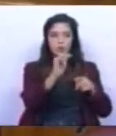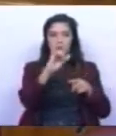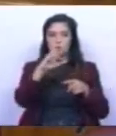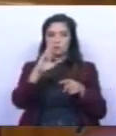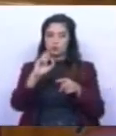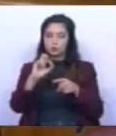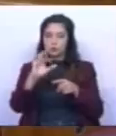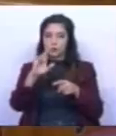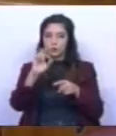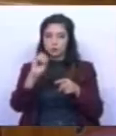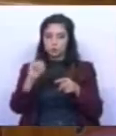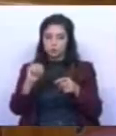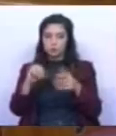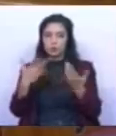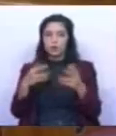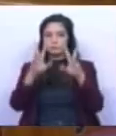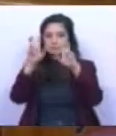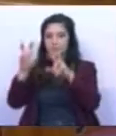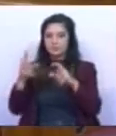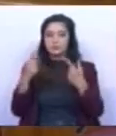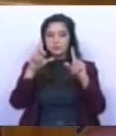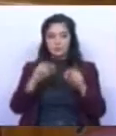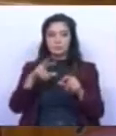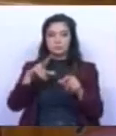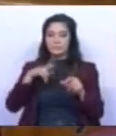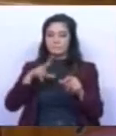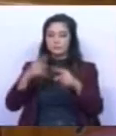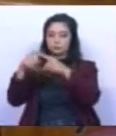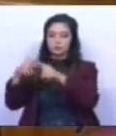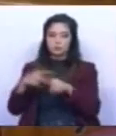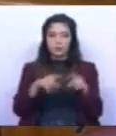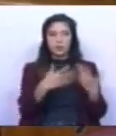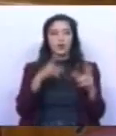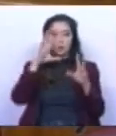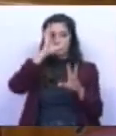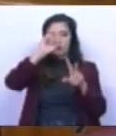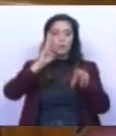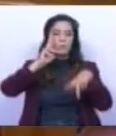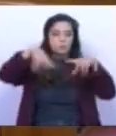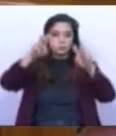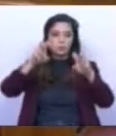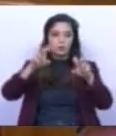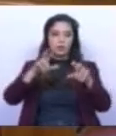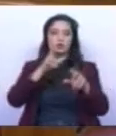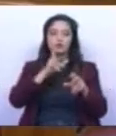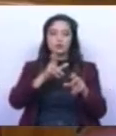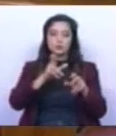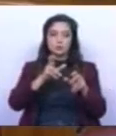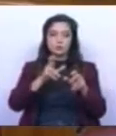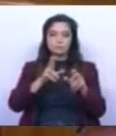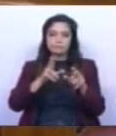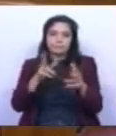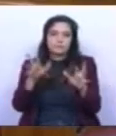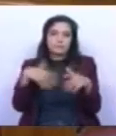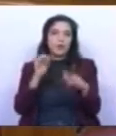também às diversas regiões do país. Ou seja, compete ao Governo encontrar as respostas adequadas às regiões que, por qualquer motivo,